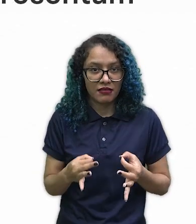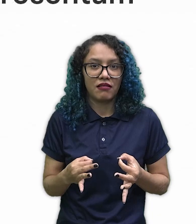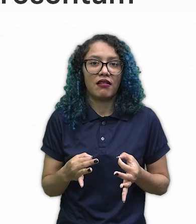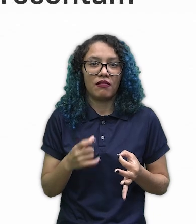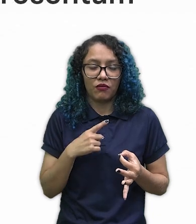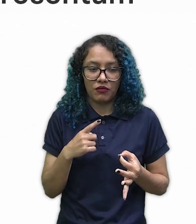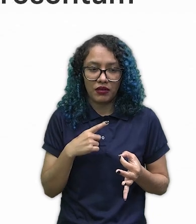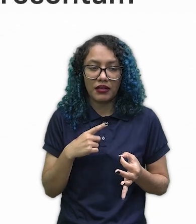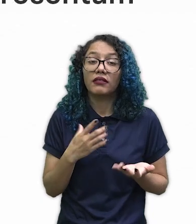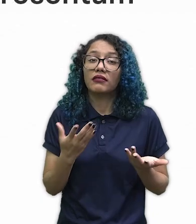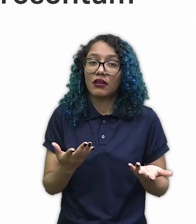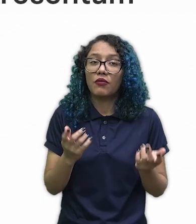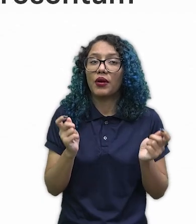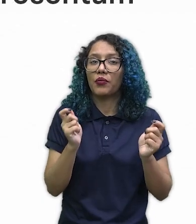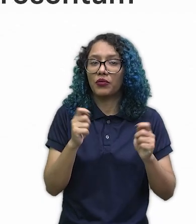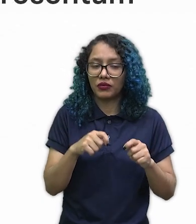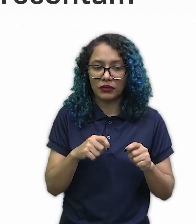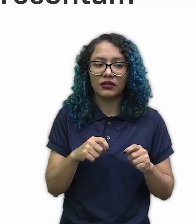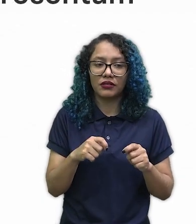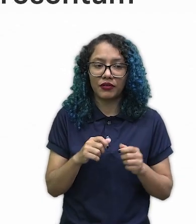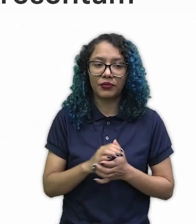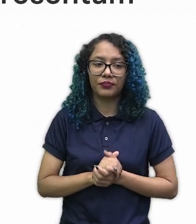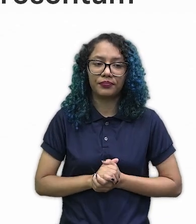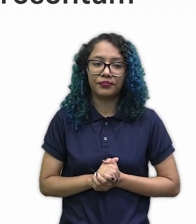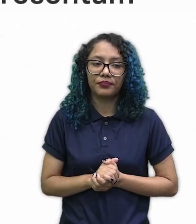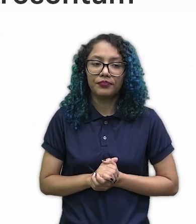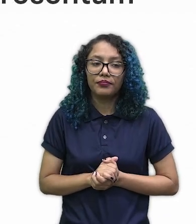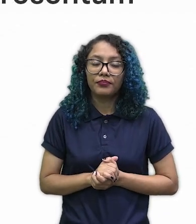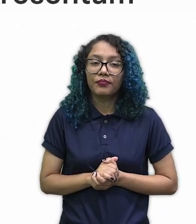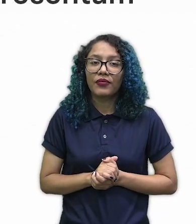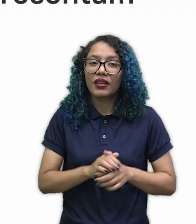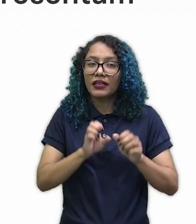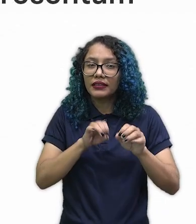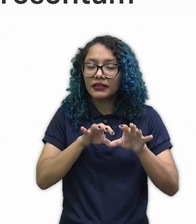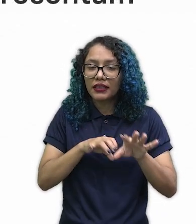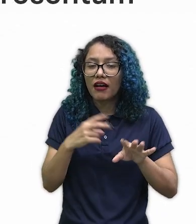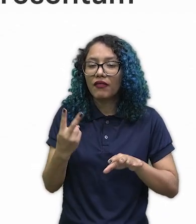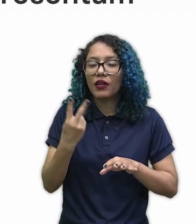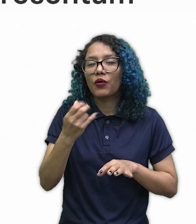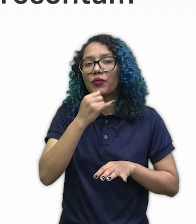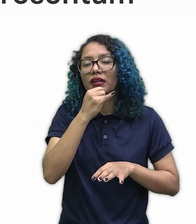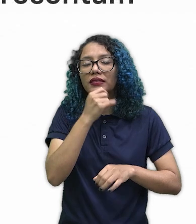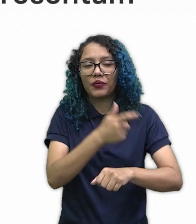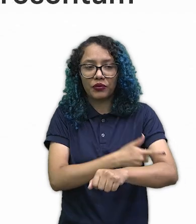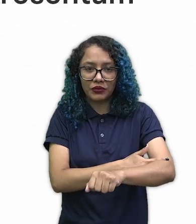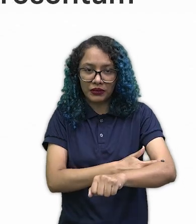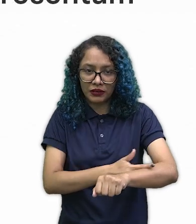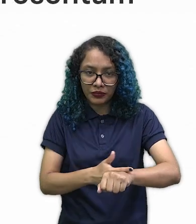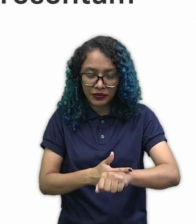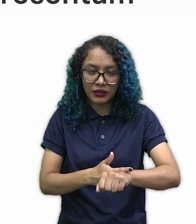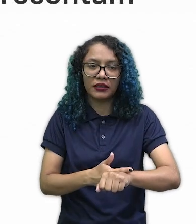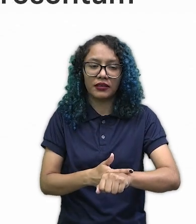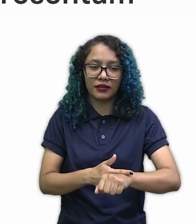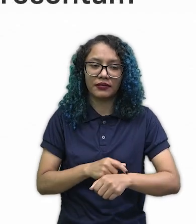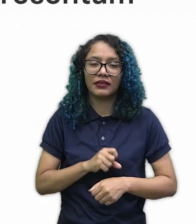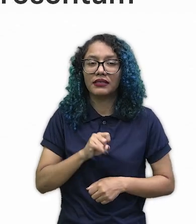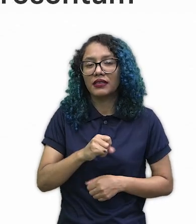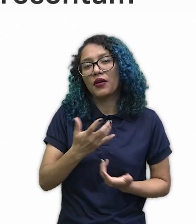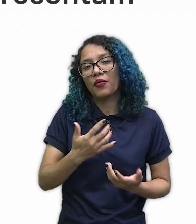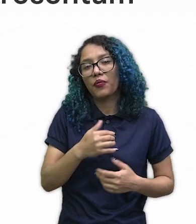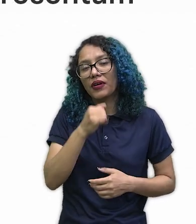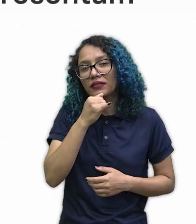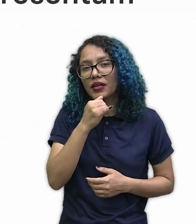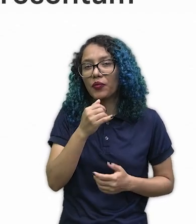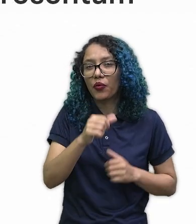aí nós vamos ter a possibilidade de trabalhar valores como disciplina, você se tornar um sujeito